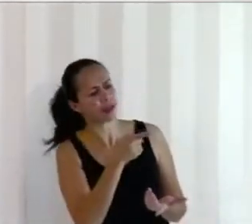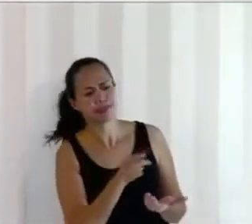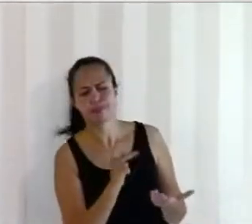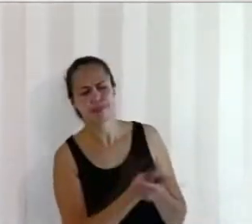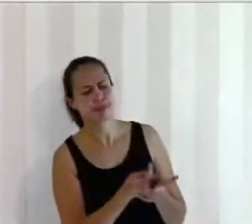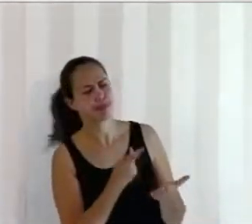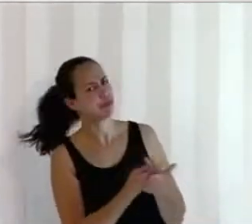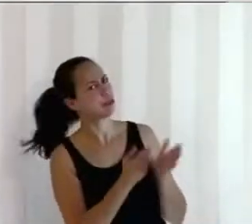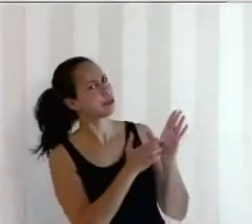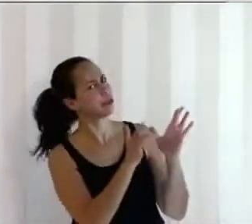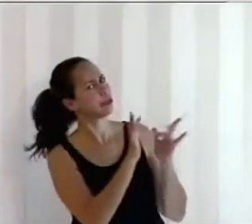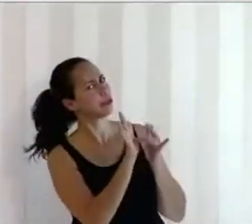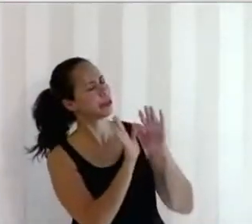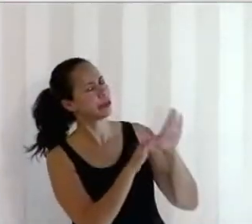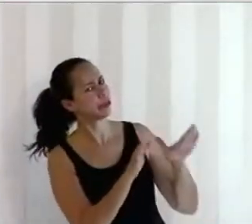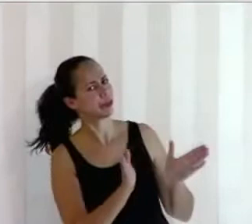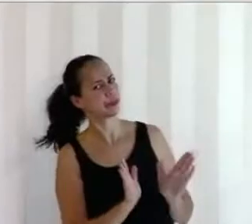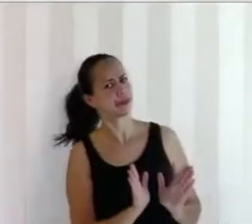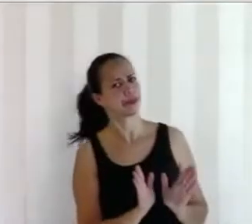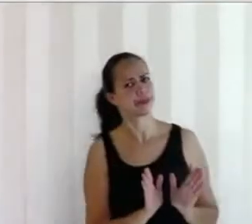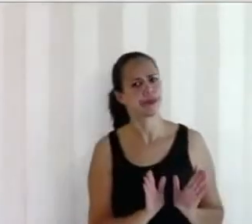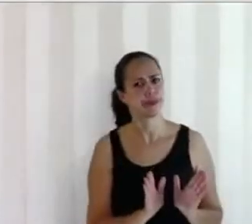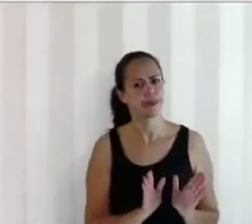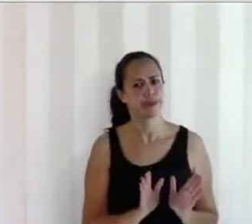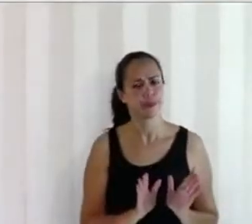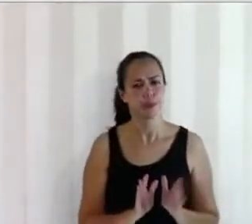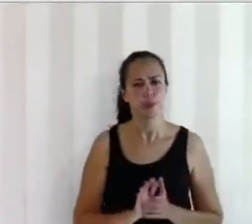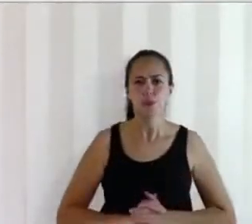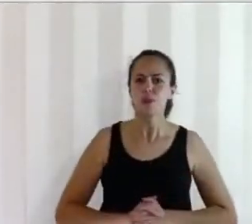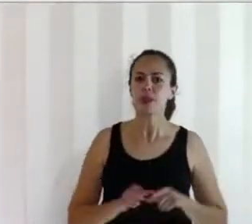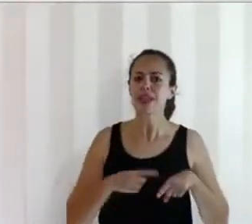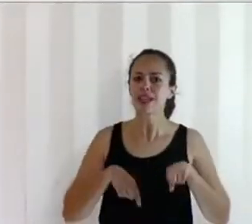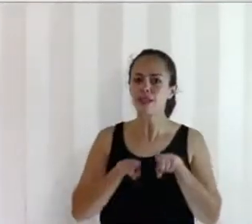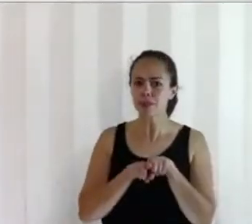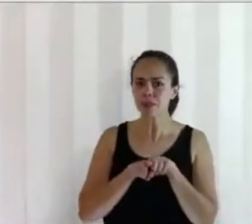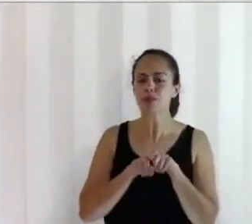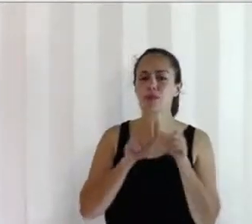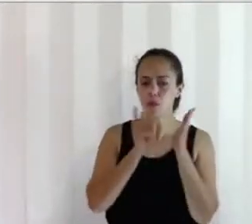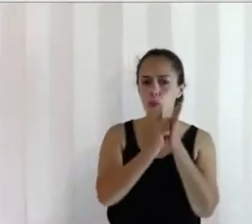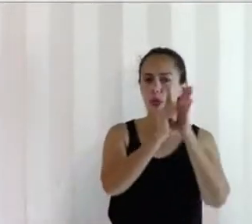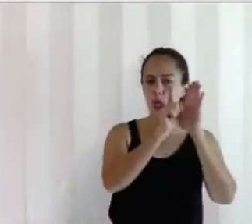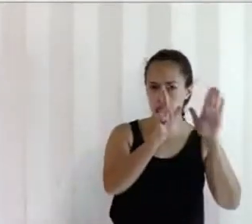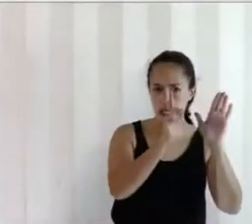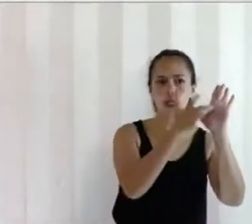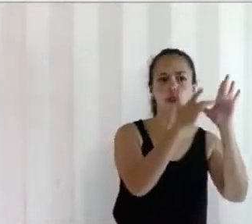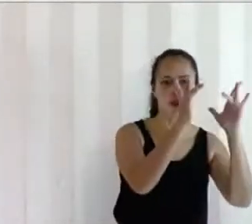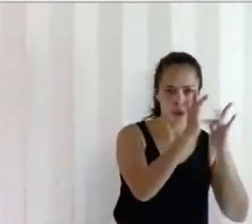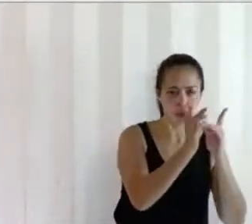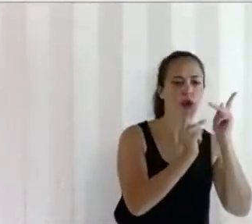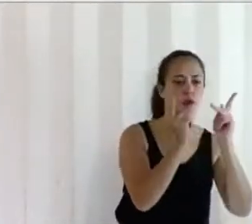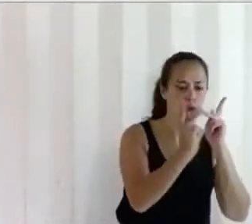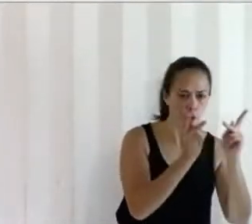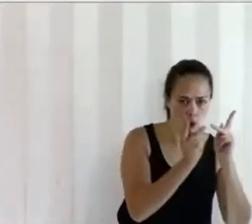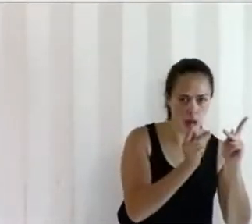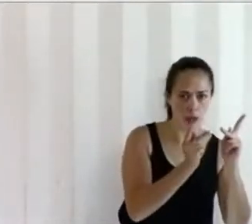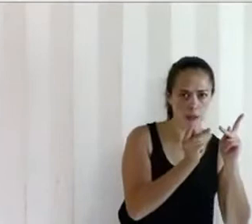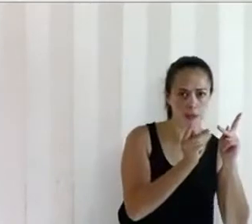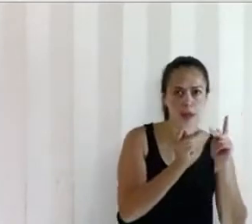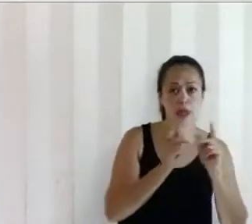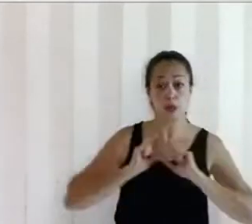era a lei para os judeus e o que não era a lei para Jesus. Por que as práticas dos